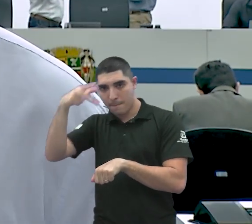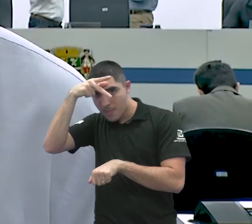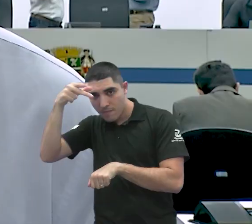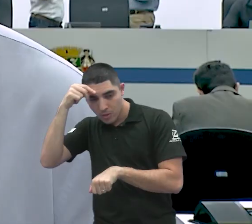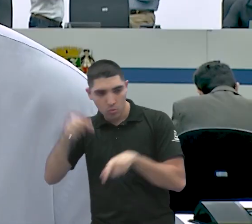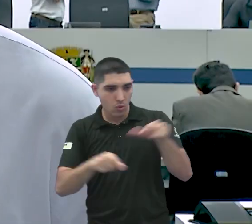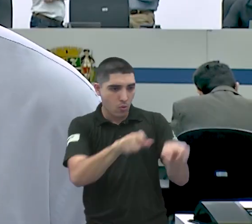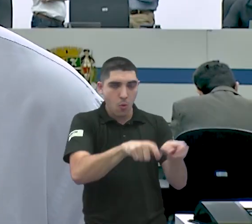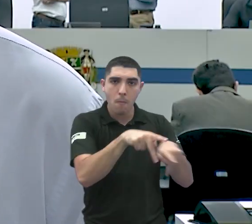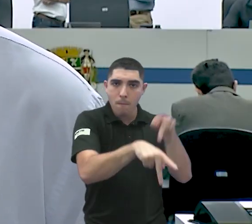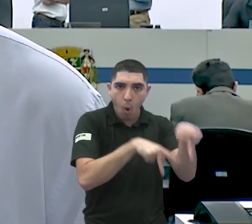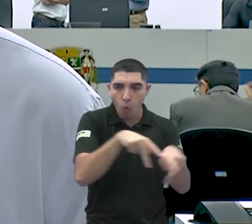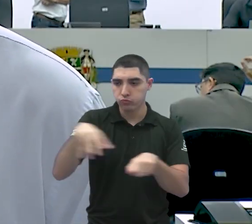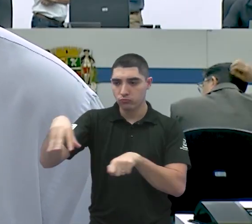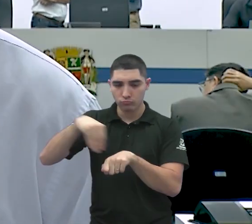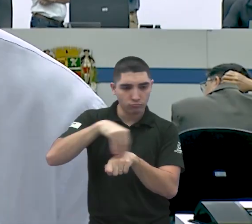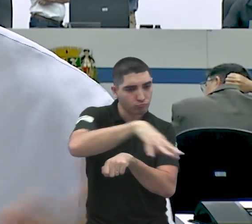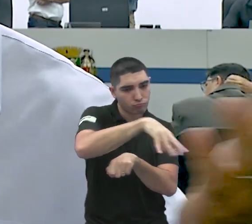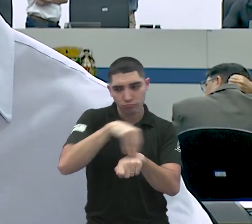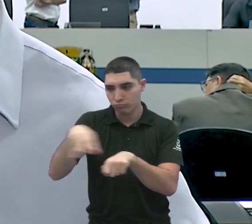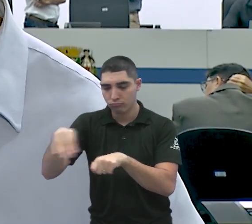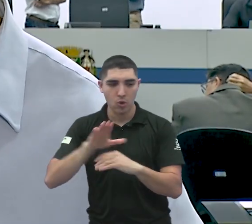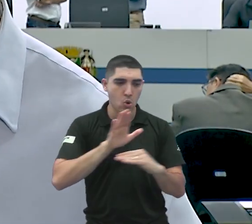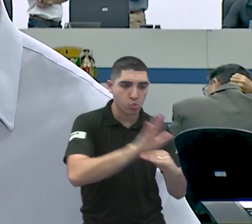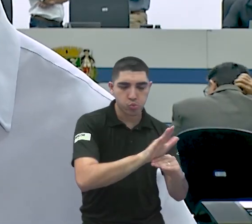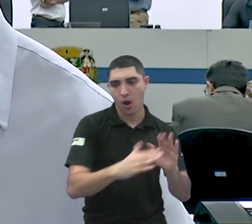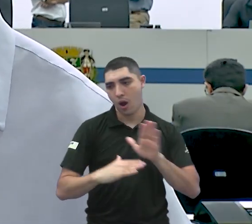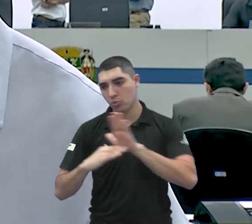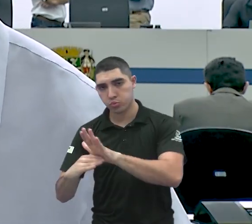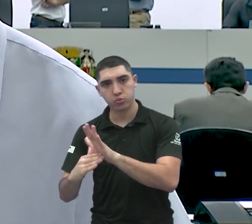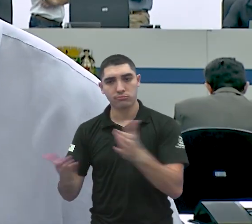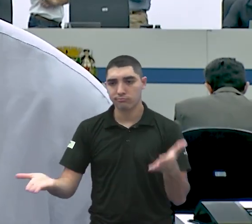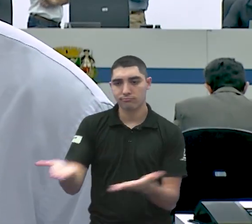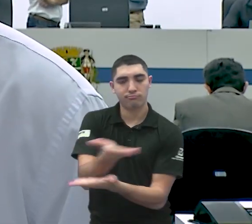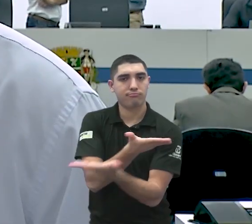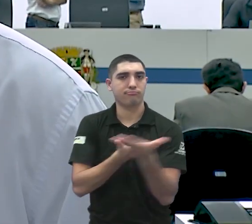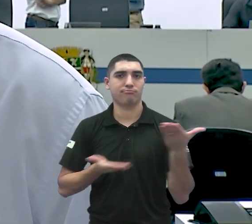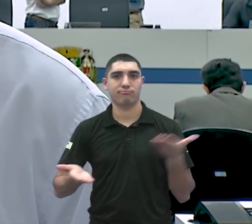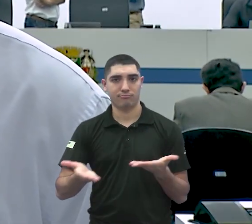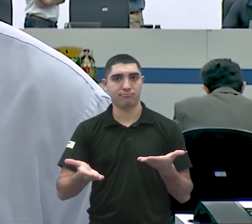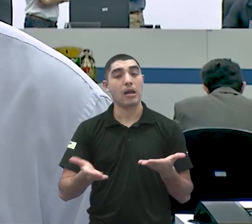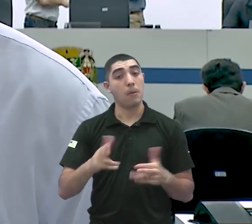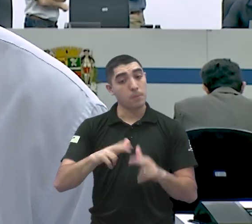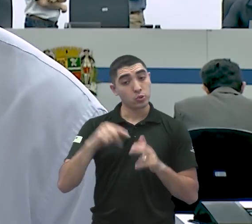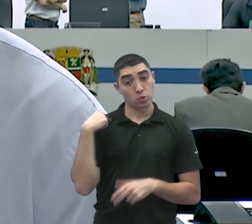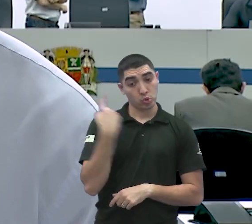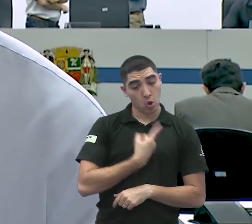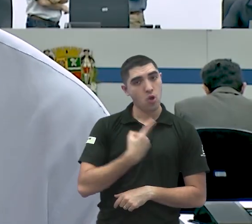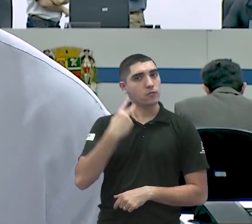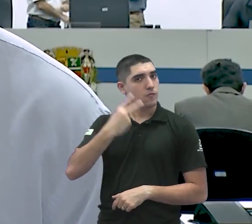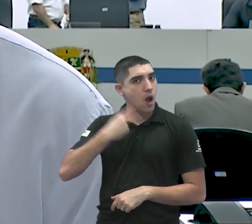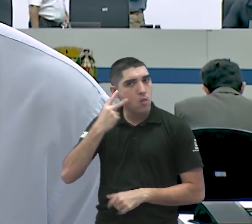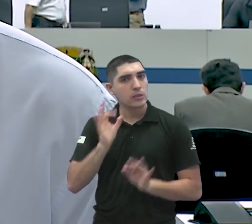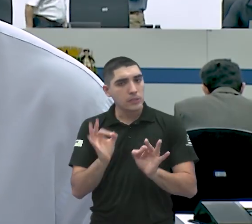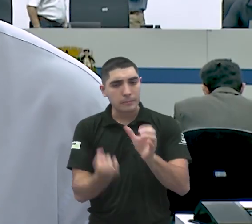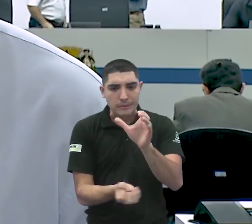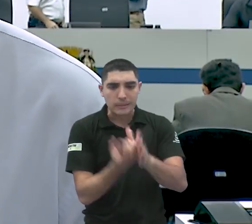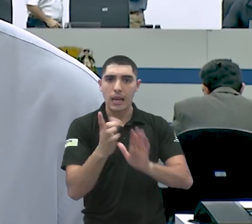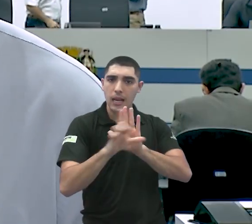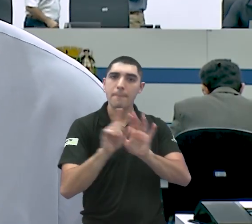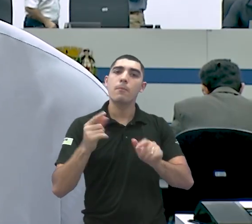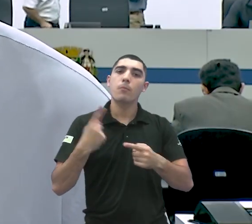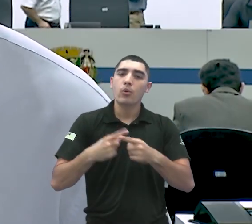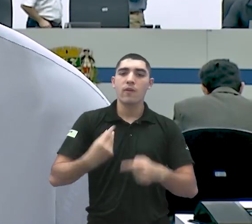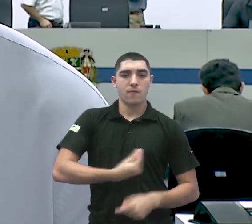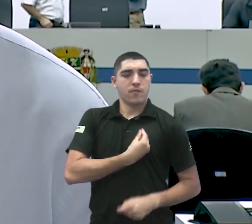intermediando, e fazendo essa interlocução entre o munícipe e a prefeitura e nós, trabalhando as